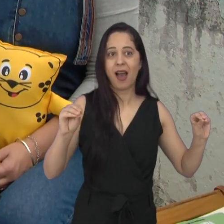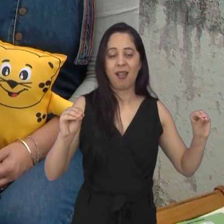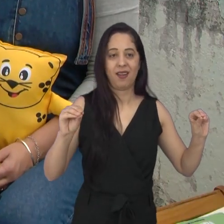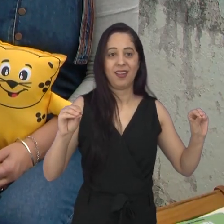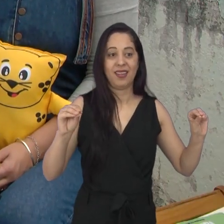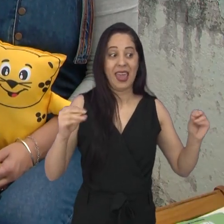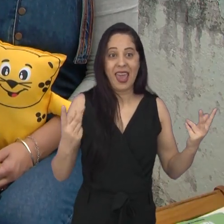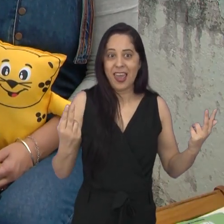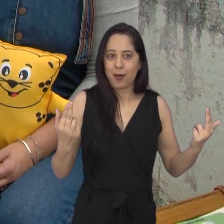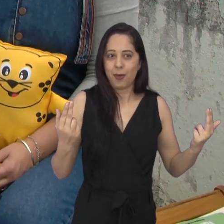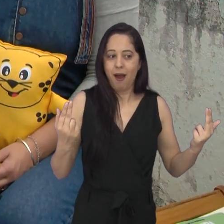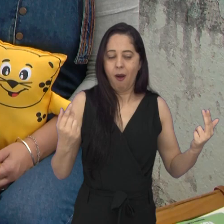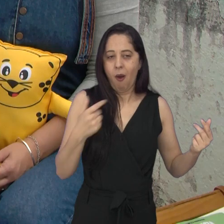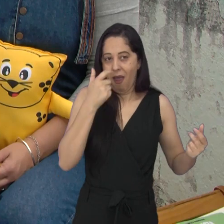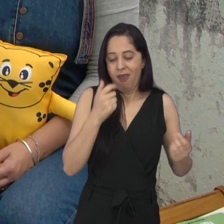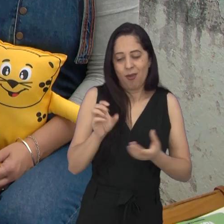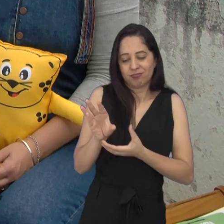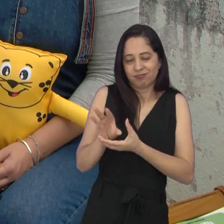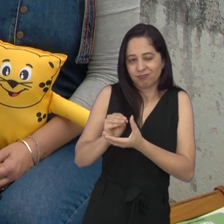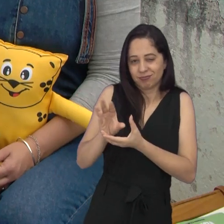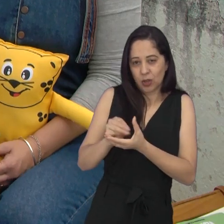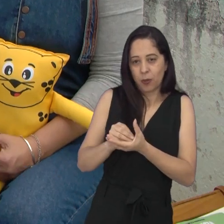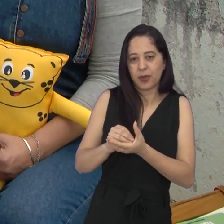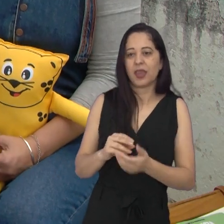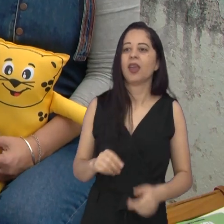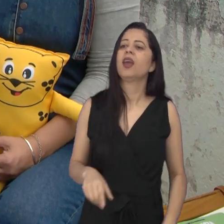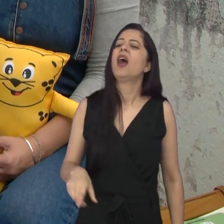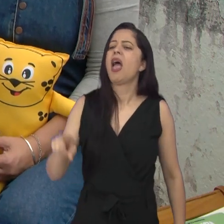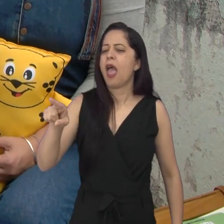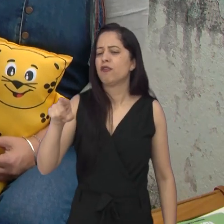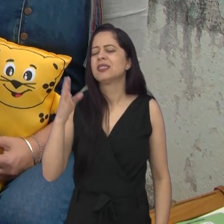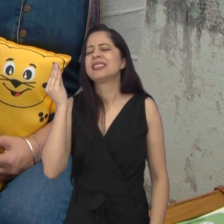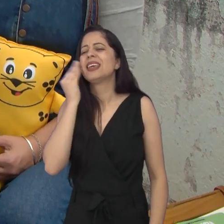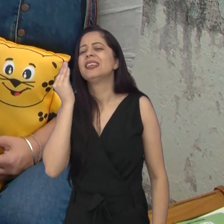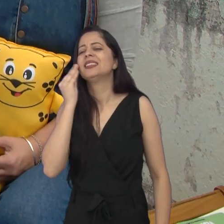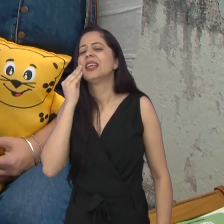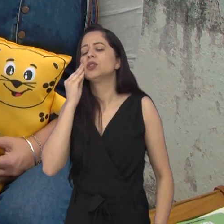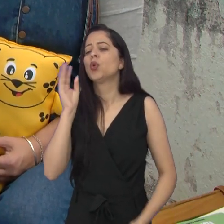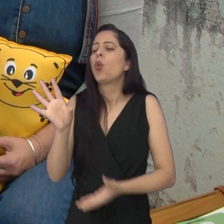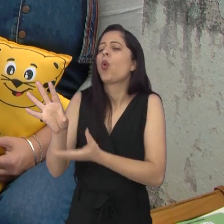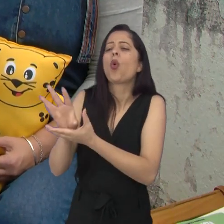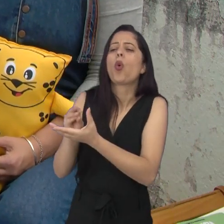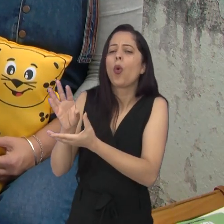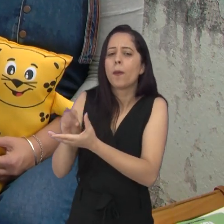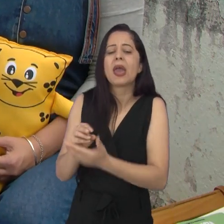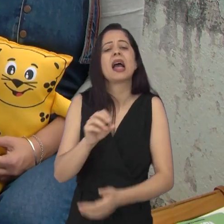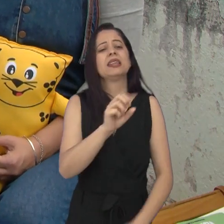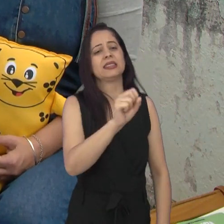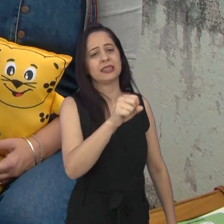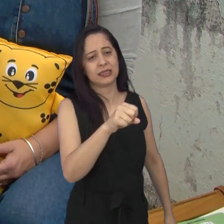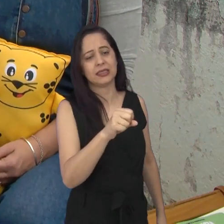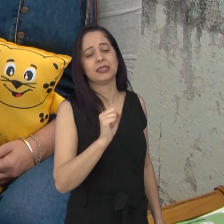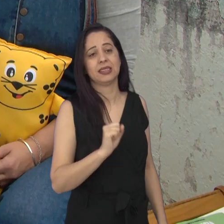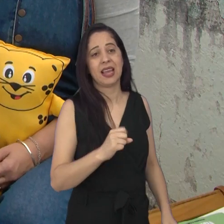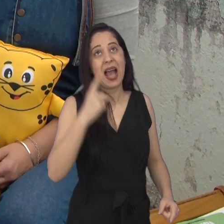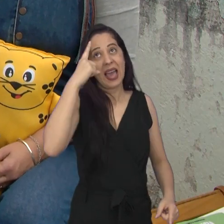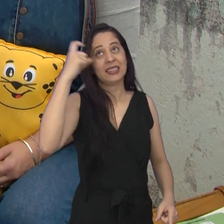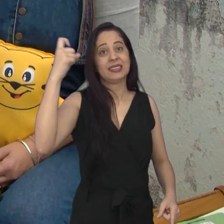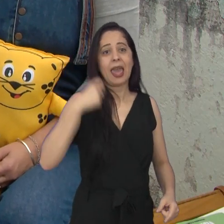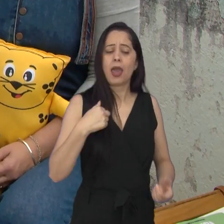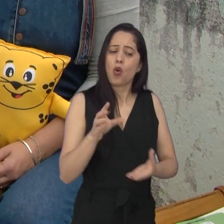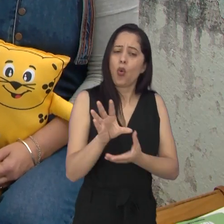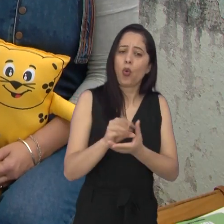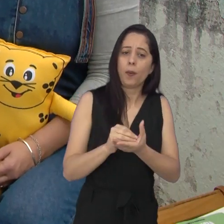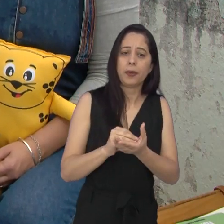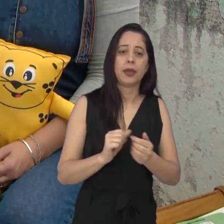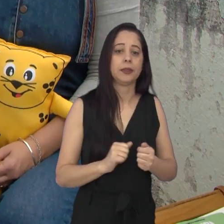Né? Então isso foi que me gerou também... Você tentou resgatar isso? Isso, eu tentei resgatar essa